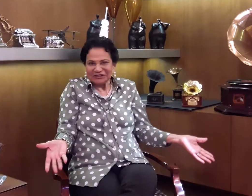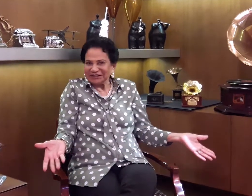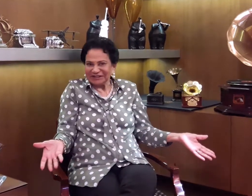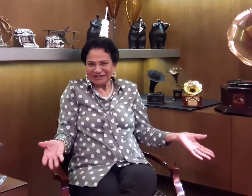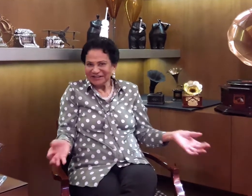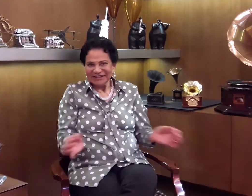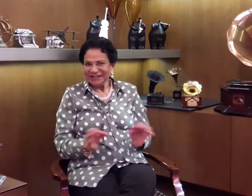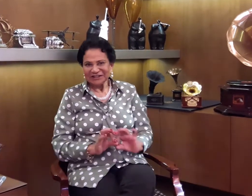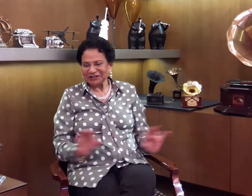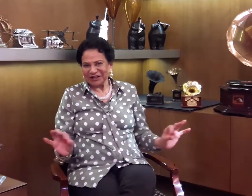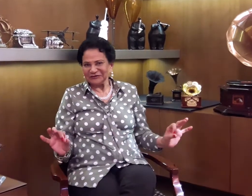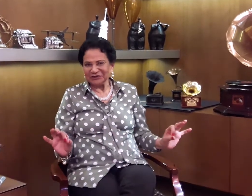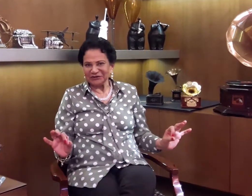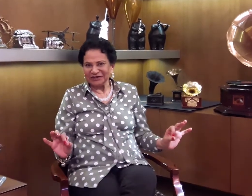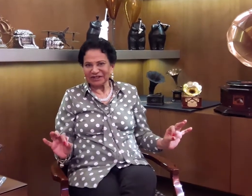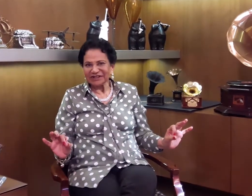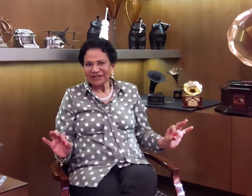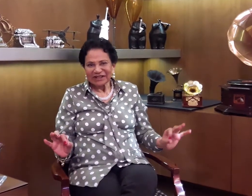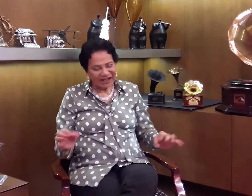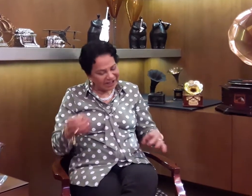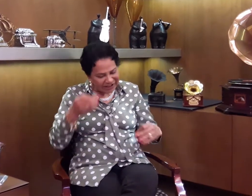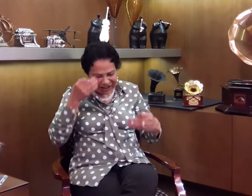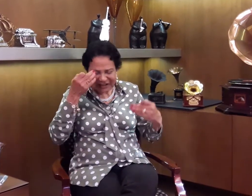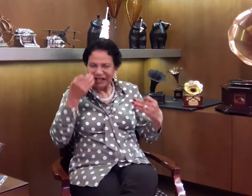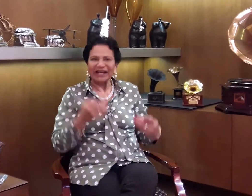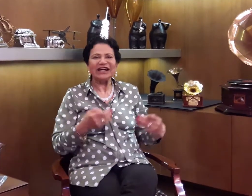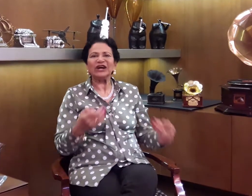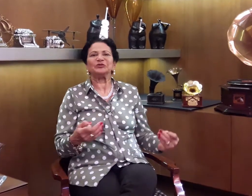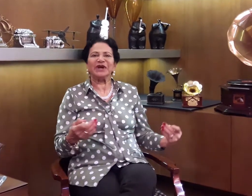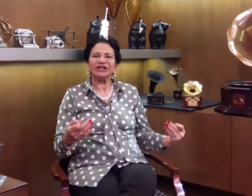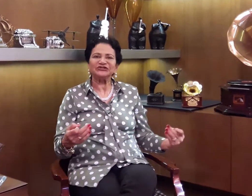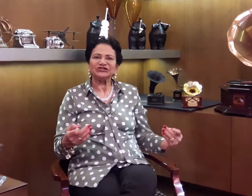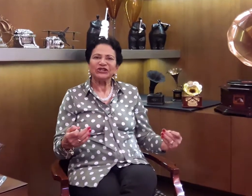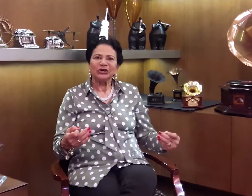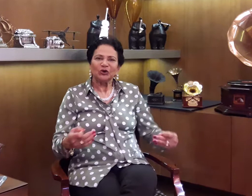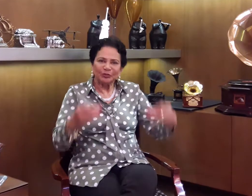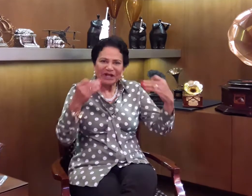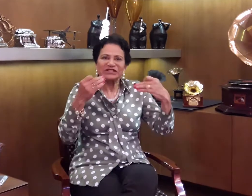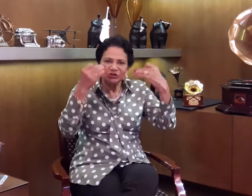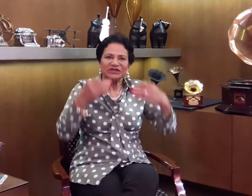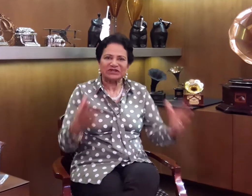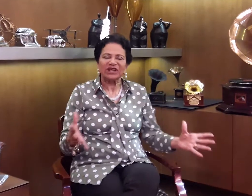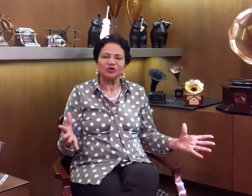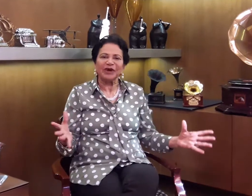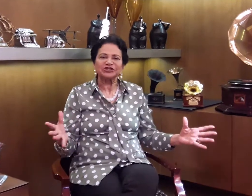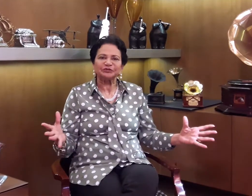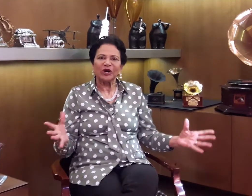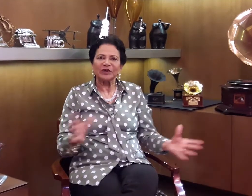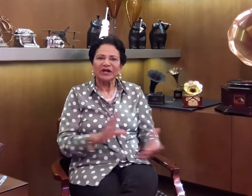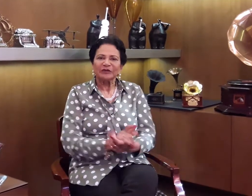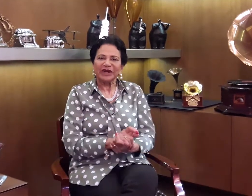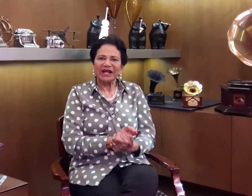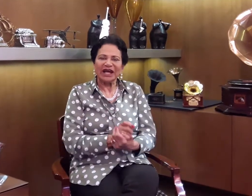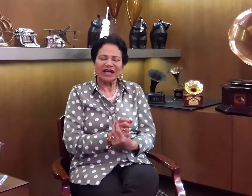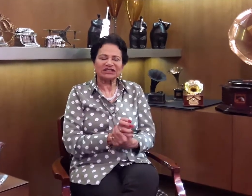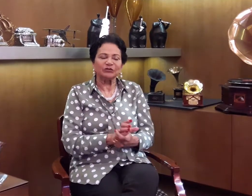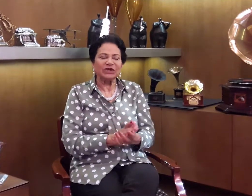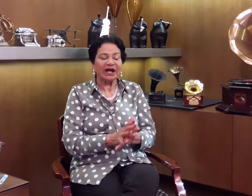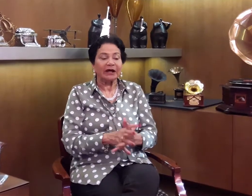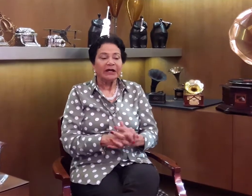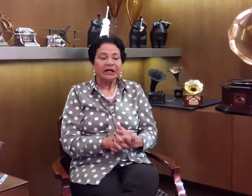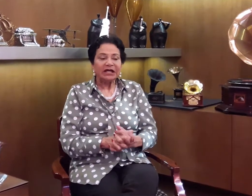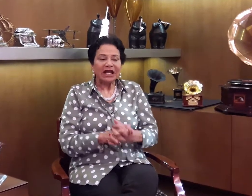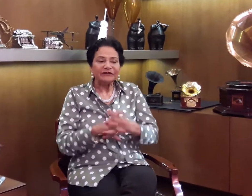nossa Cristina, já viu, né? Ela realmente, o Brasil inteiro bate palma para